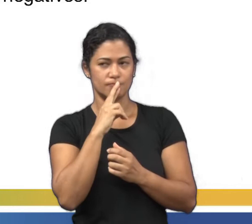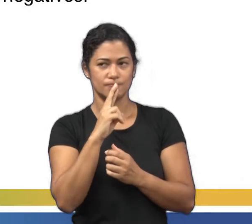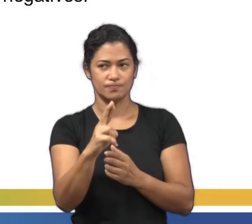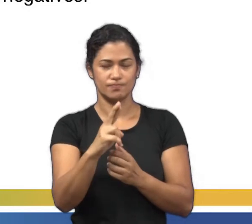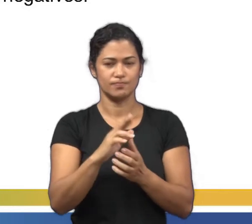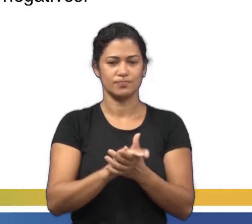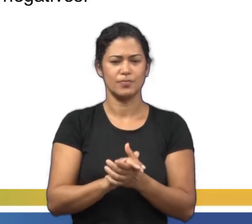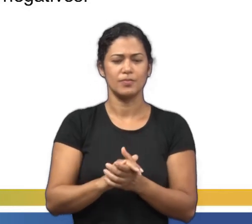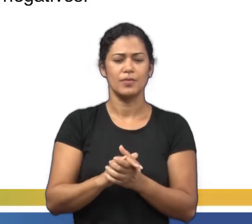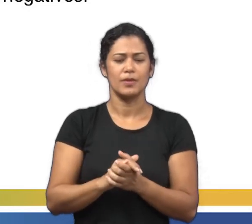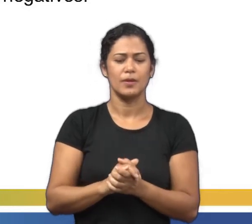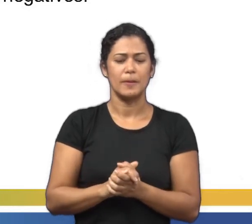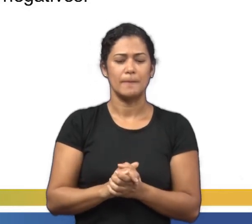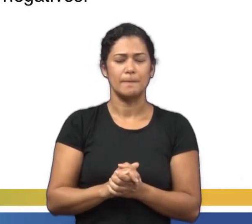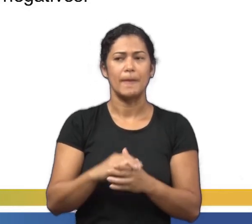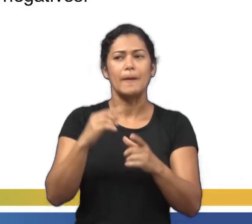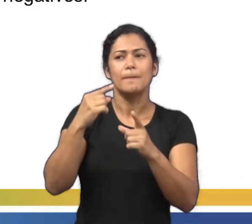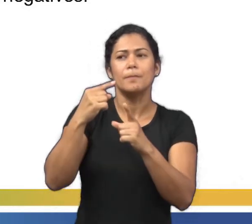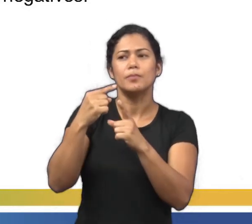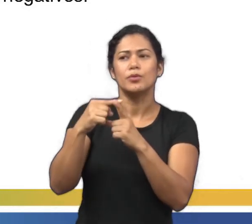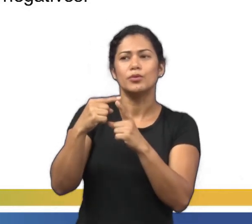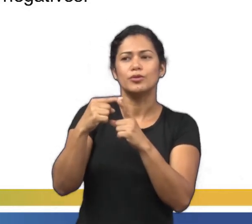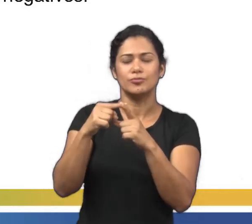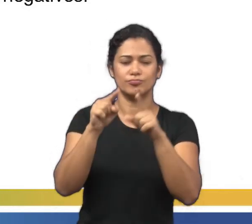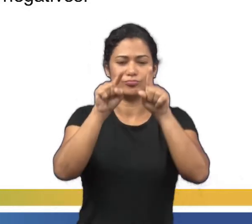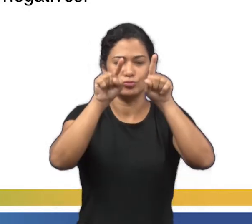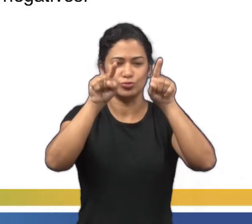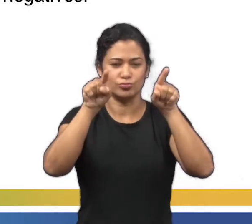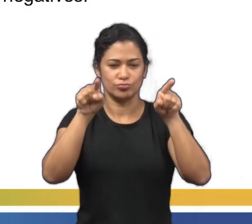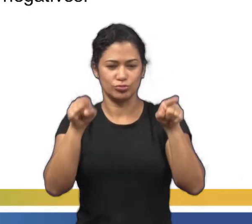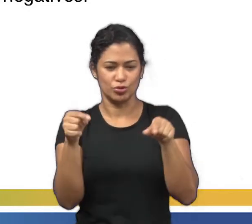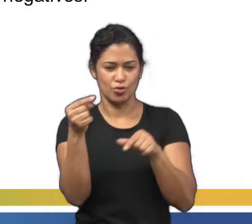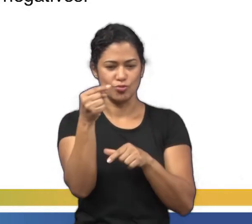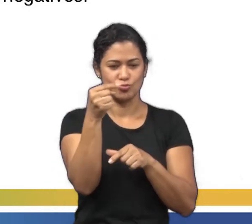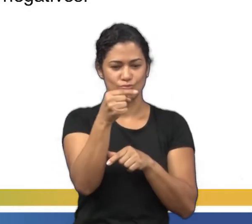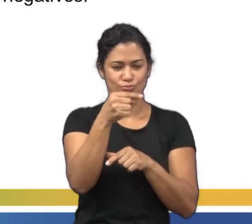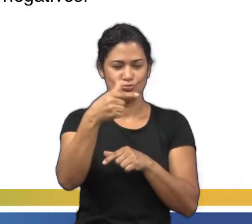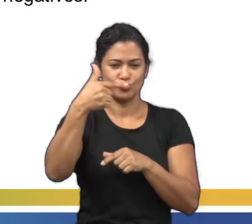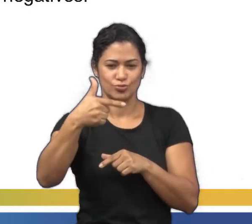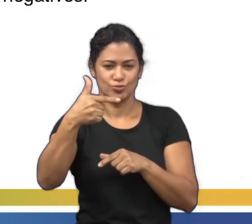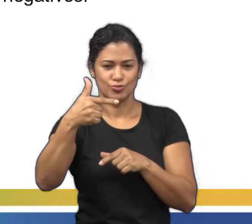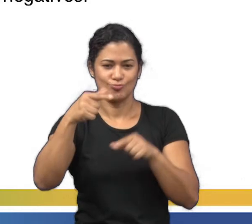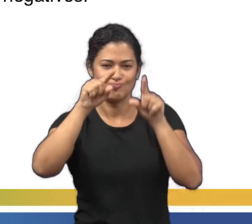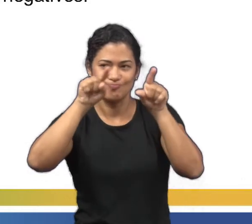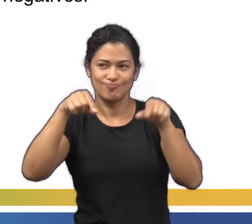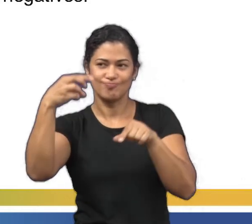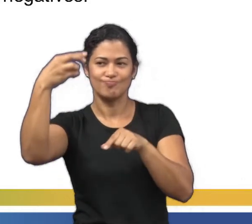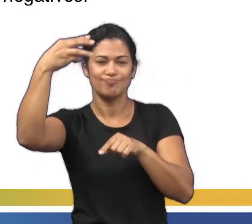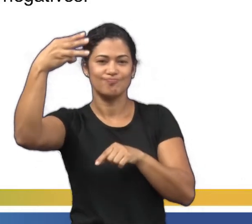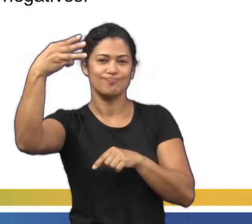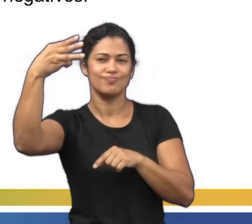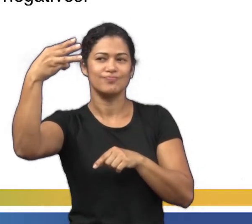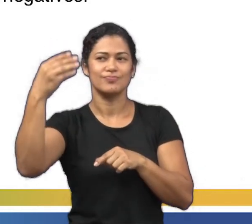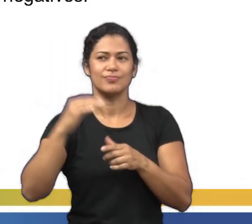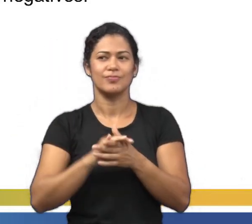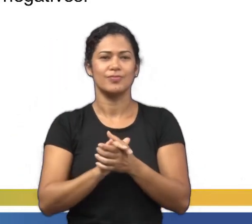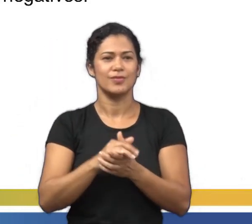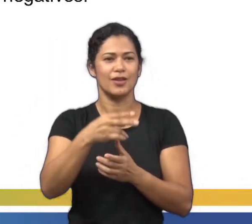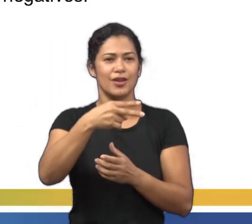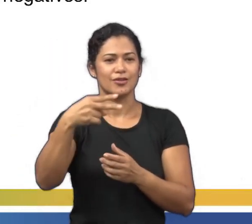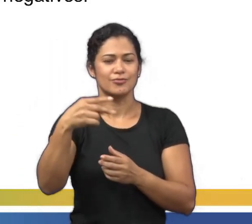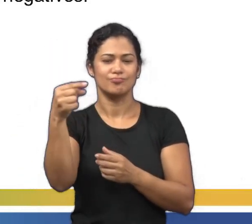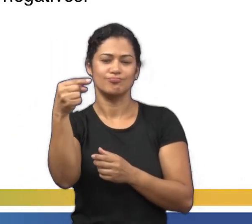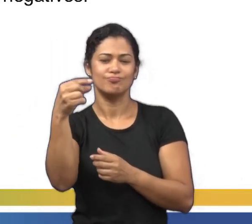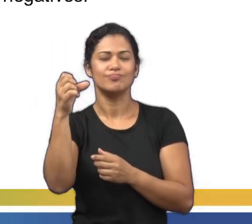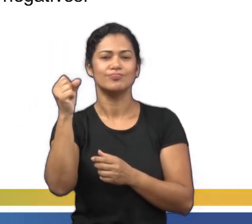quê? Menos 2 ao cubo é menos 2 vezes menos 2 vezes menos 2. Ou